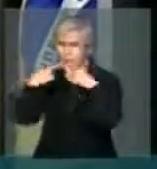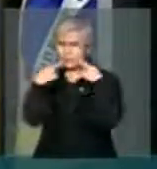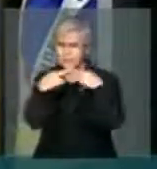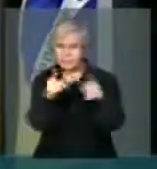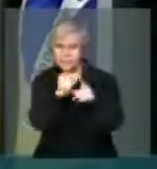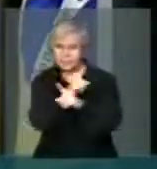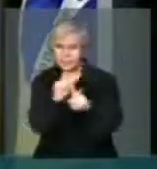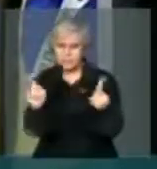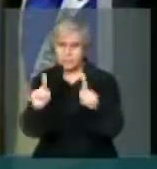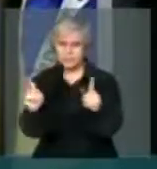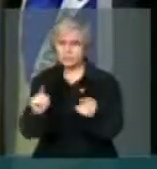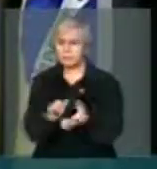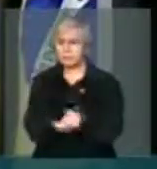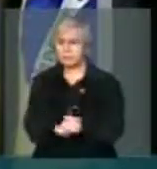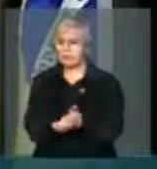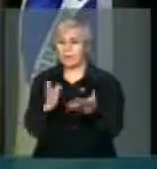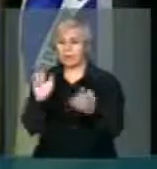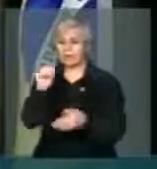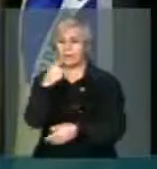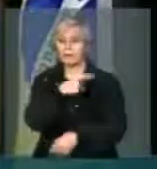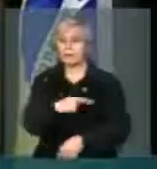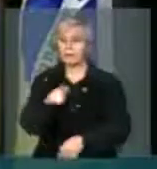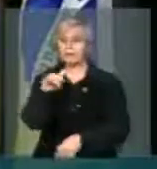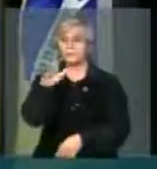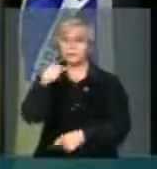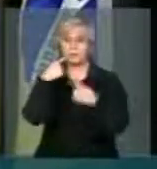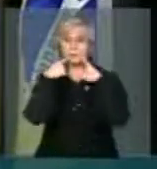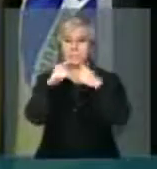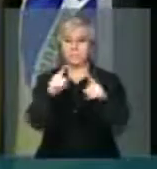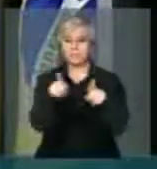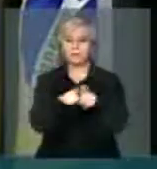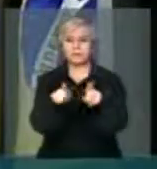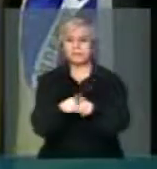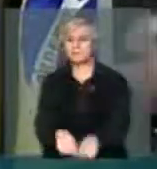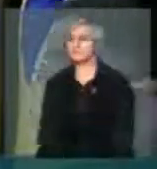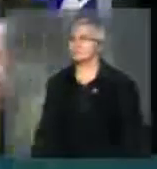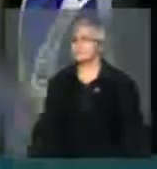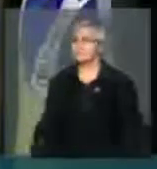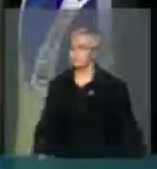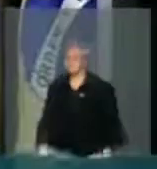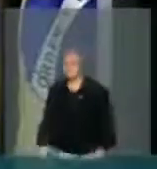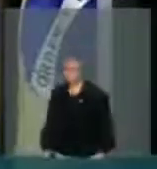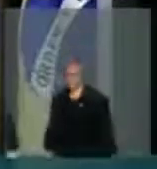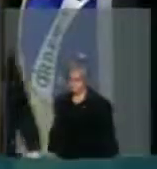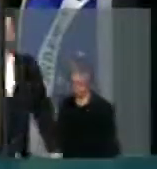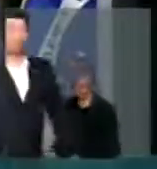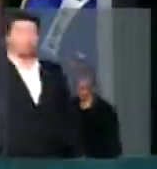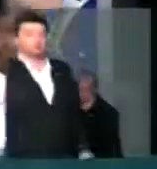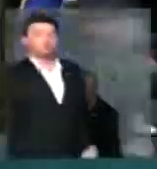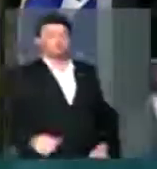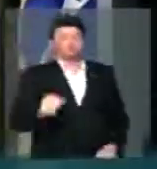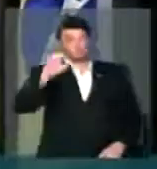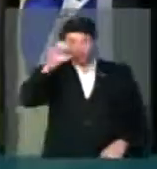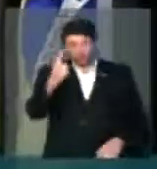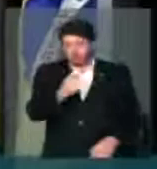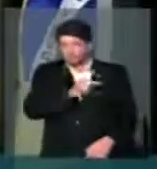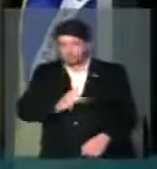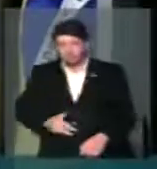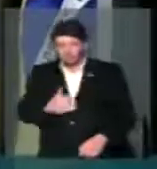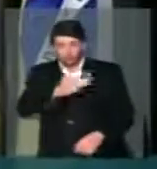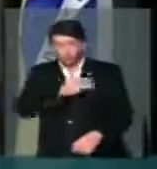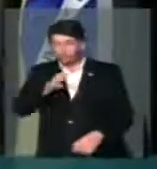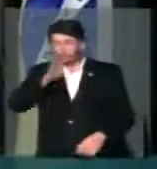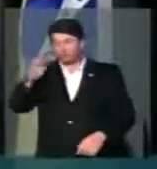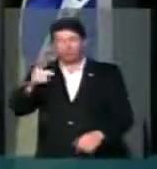criticamos o governo. Ainda mais isso aí. É o ex-presidente Lula que vai à imprensa para dizer que não